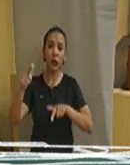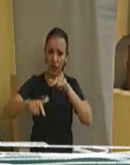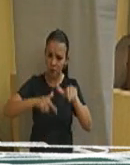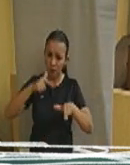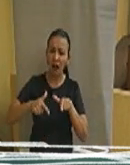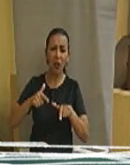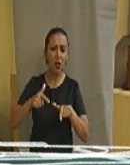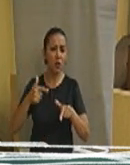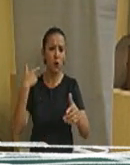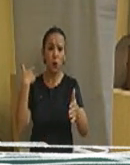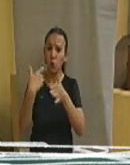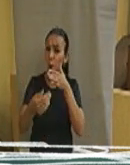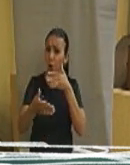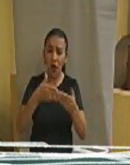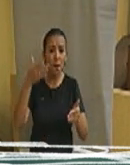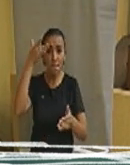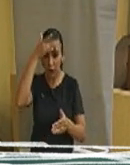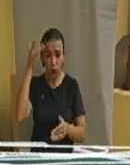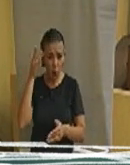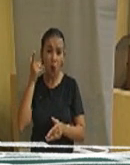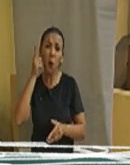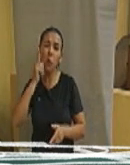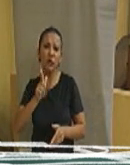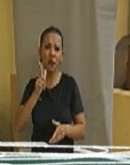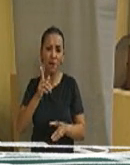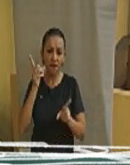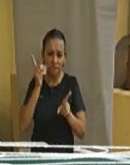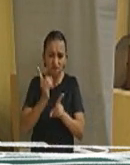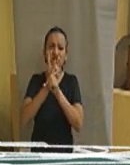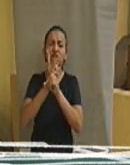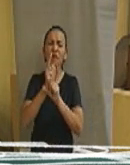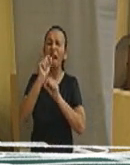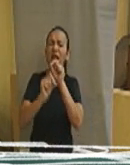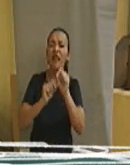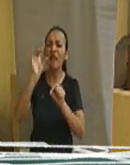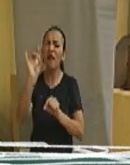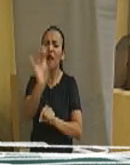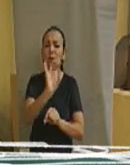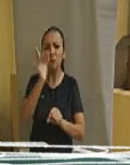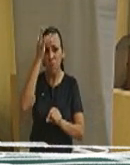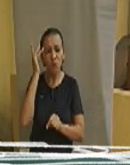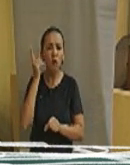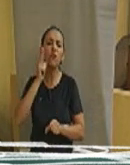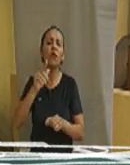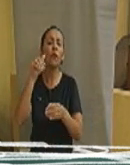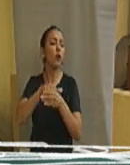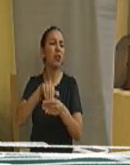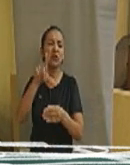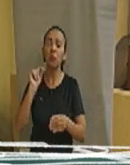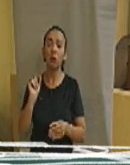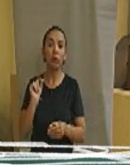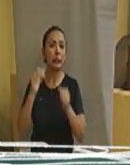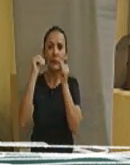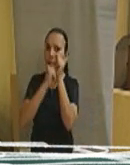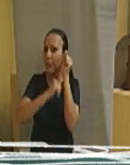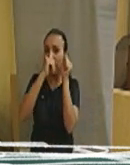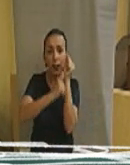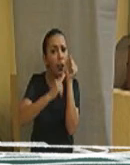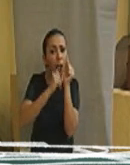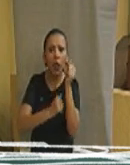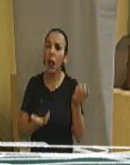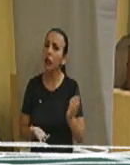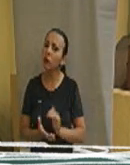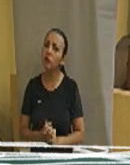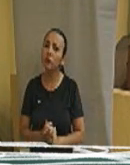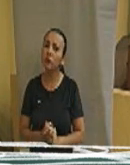os produtores do software tem a capacidade de auditar em quem cada um de vocês votou. O que é possível auditar?